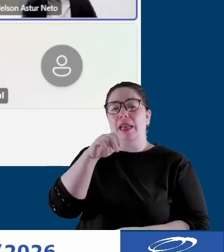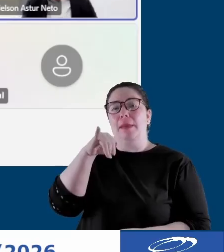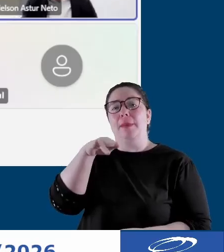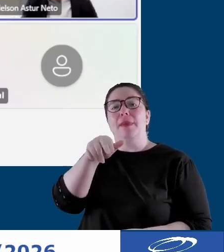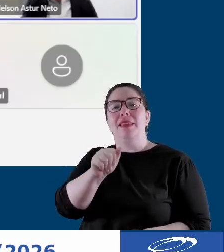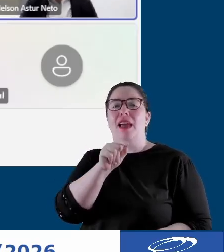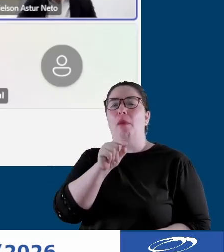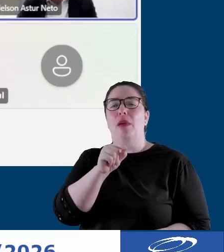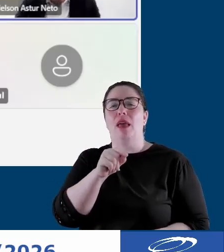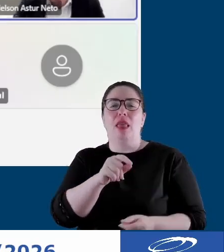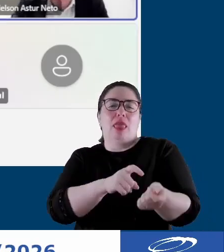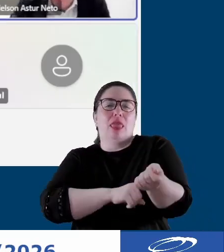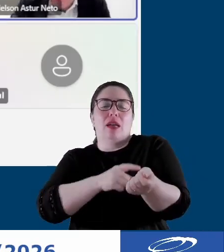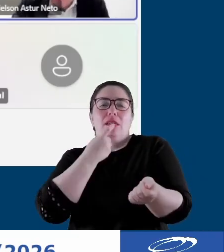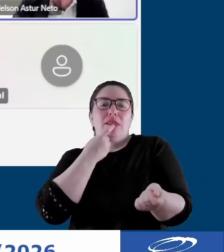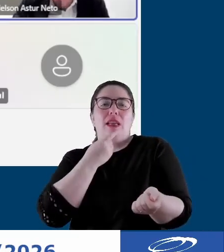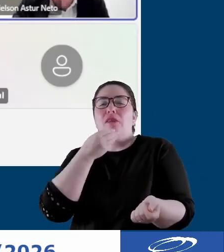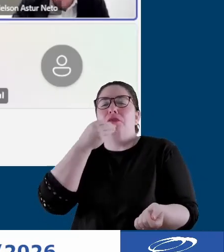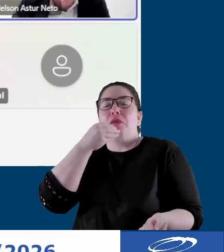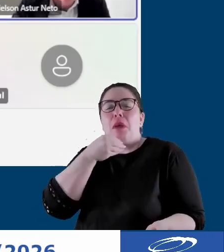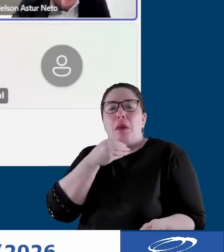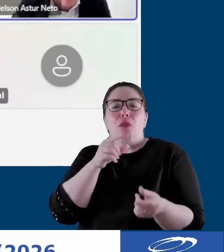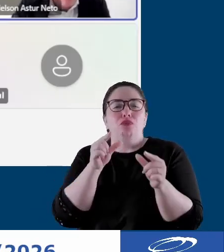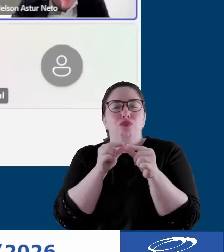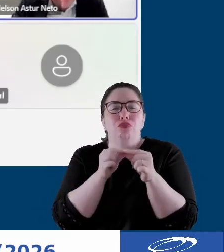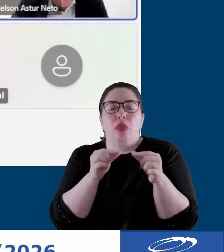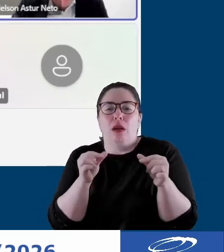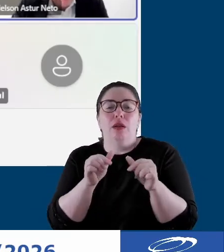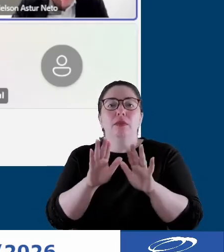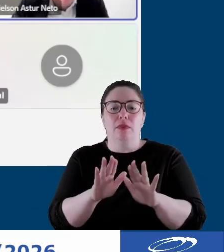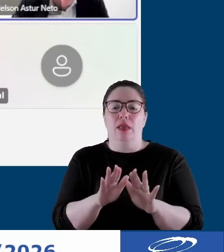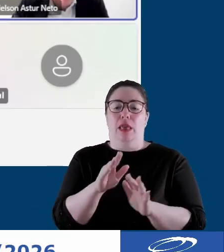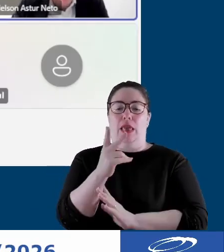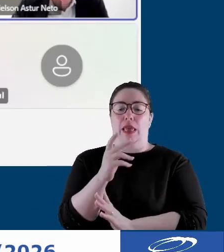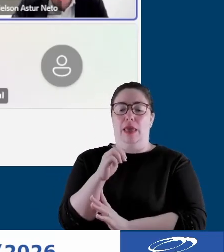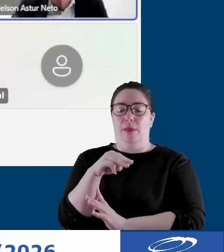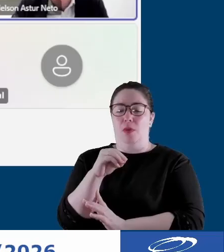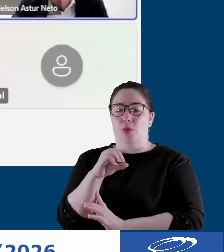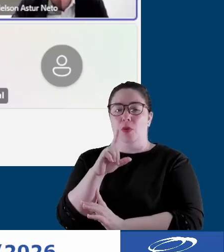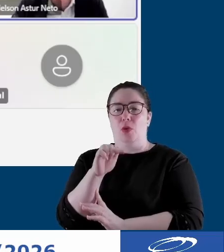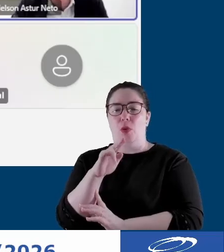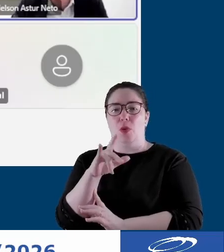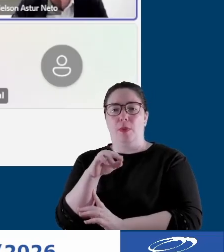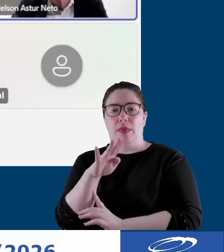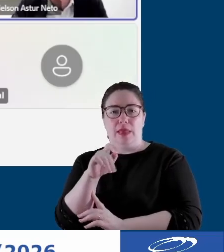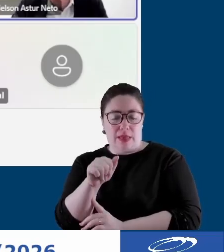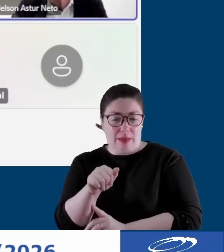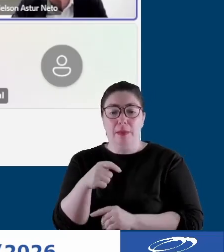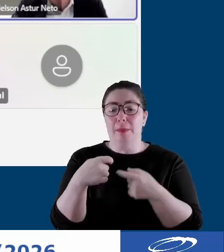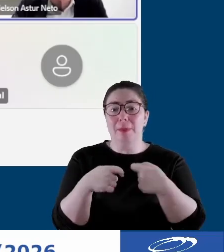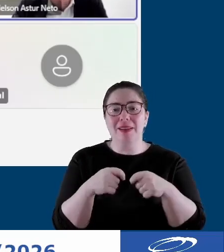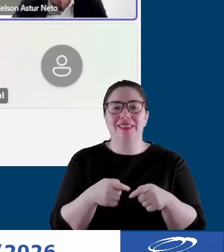baixa de hemoglobina é um problema, é uma taxa de infecção maior. Então, idealmente, a gente quer operar esses pacientes com hematócrito acima